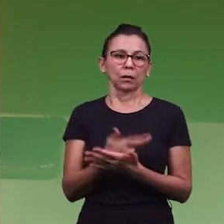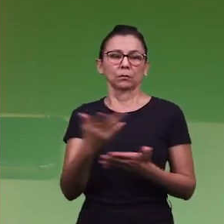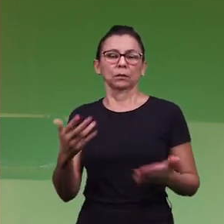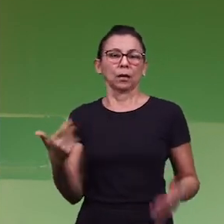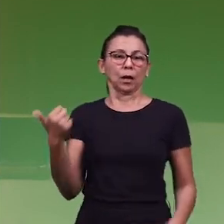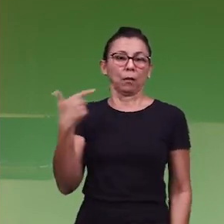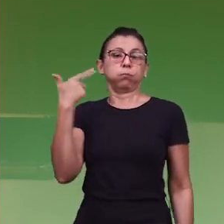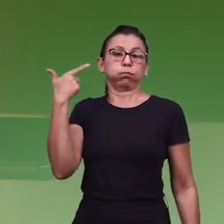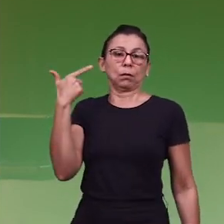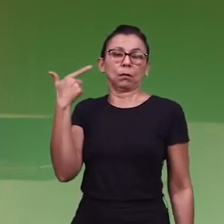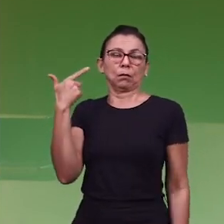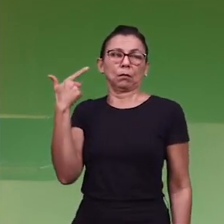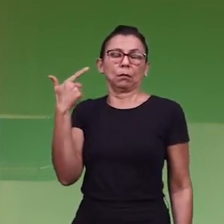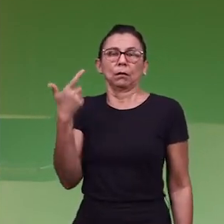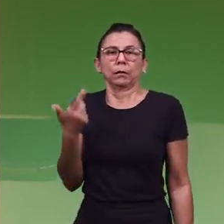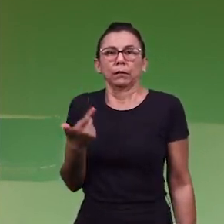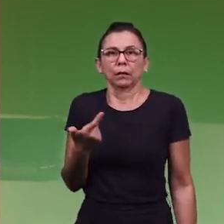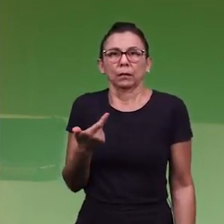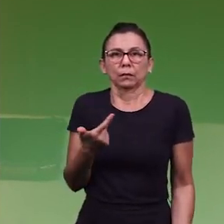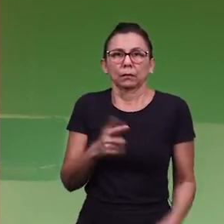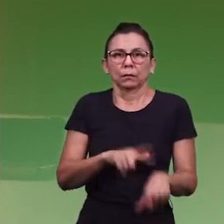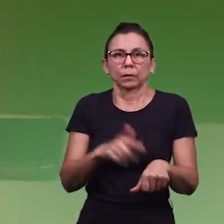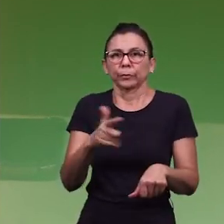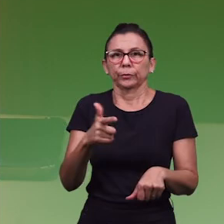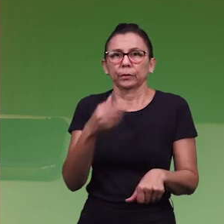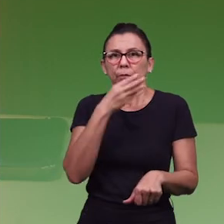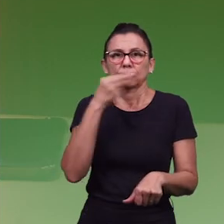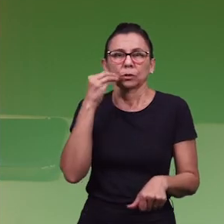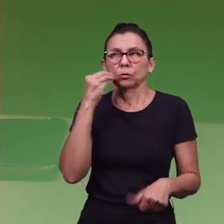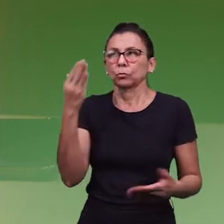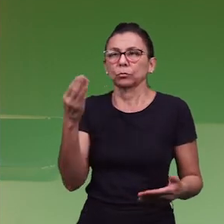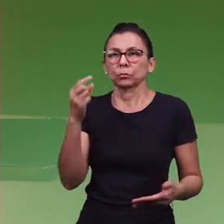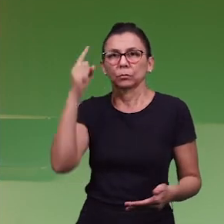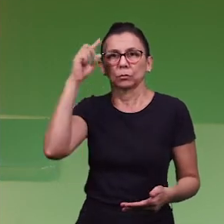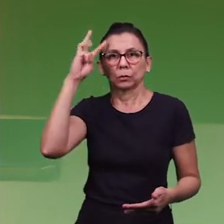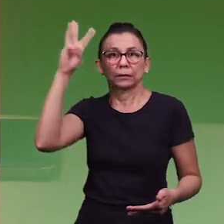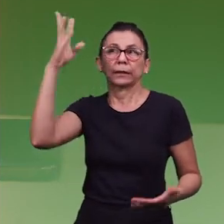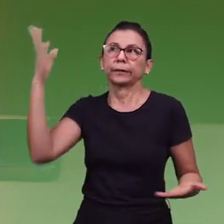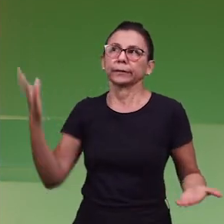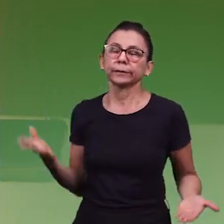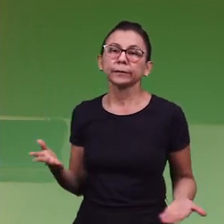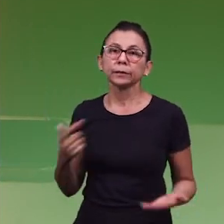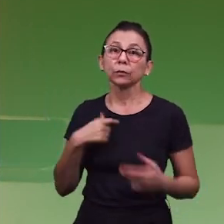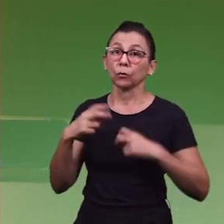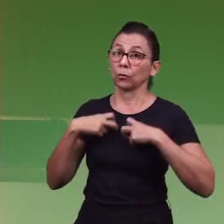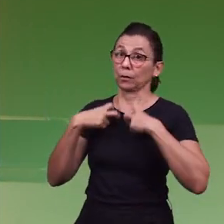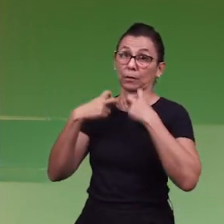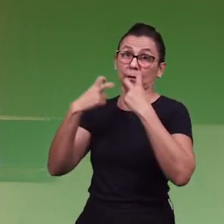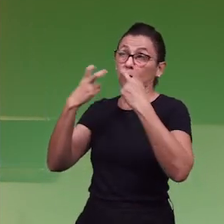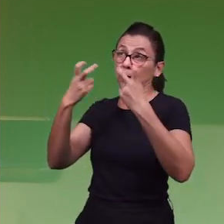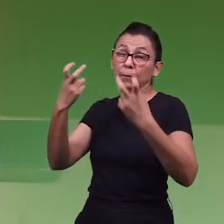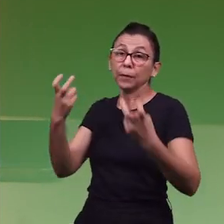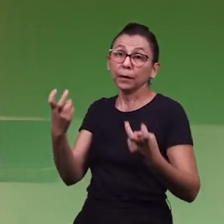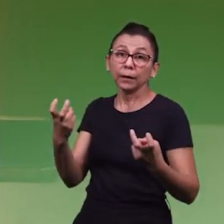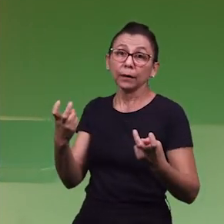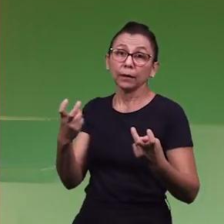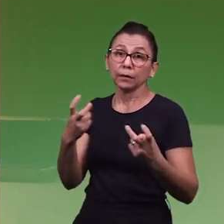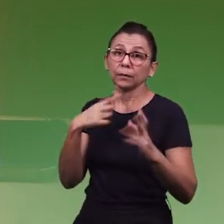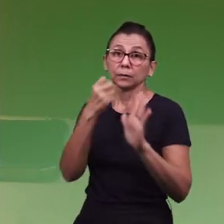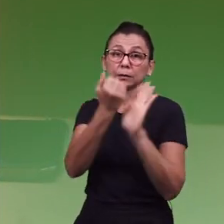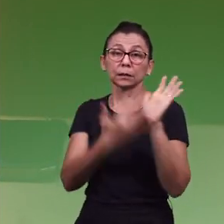situação. Eu não vou fazer um jejum de 2, 3 dias. Não vai dar tempo. O que eu vou fazer? Vou fazer um clamor pelo sangue de